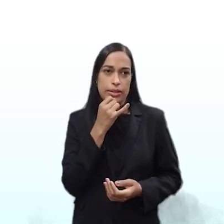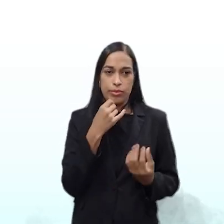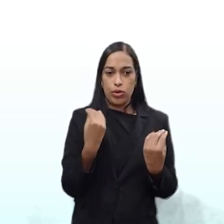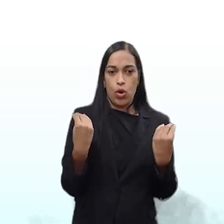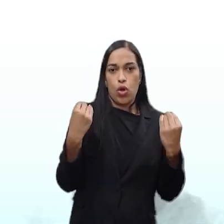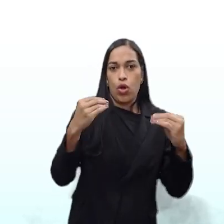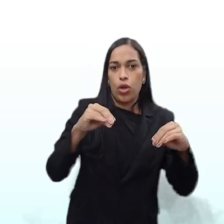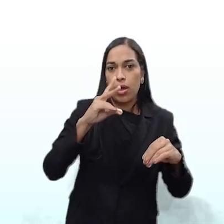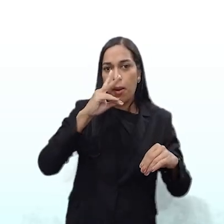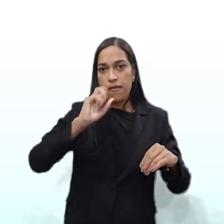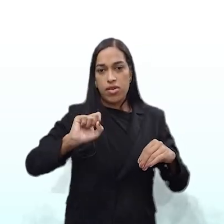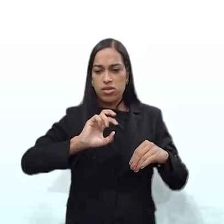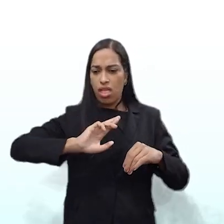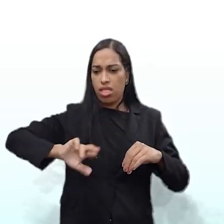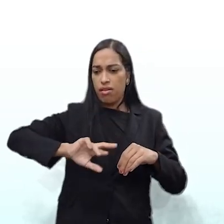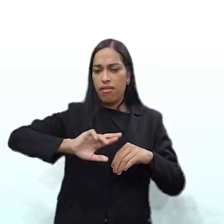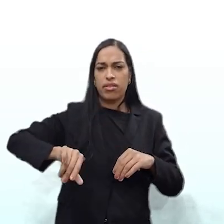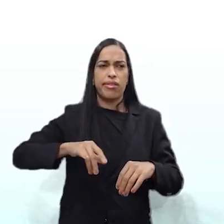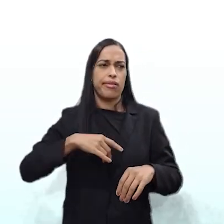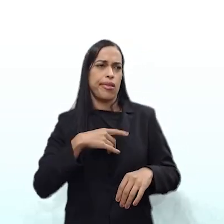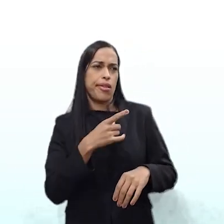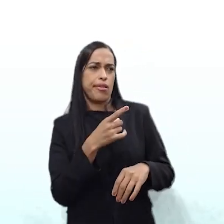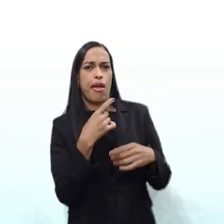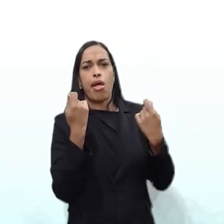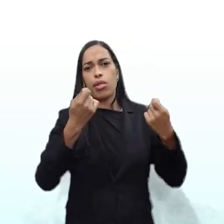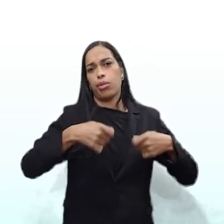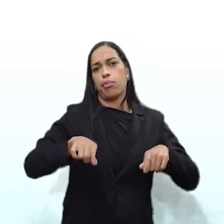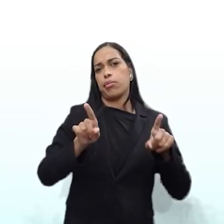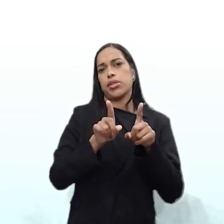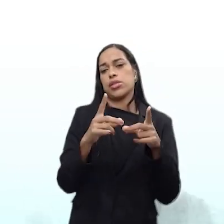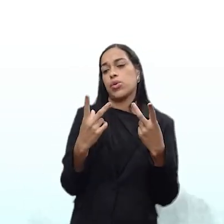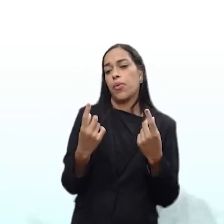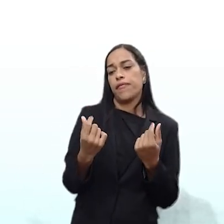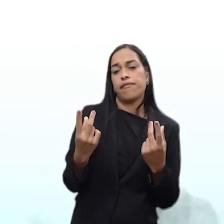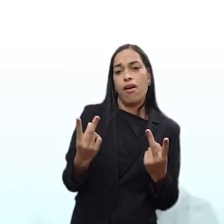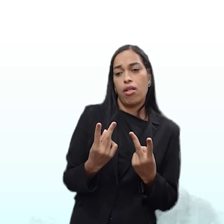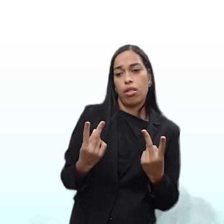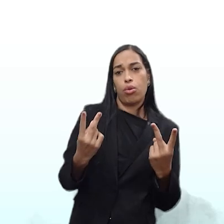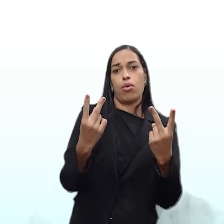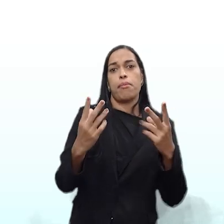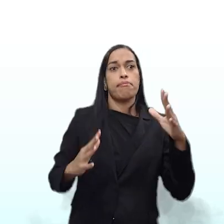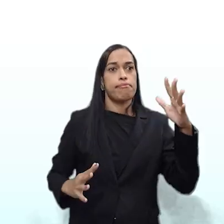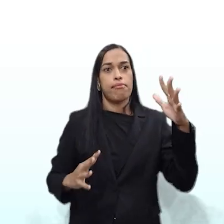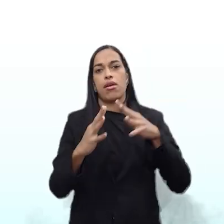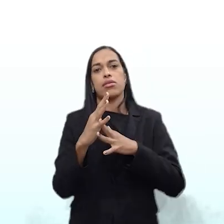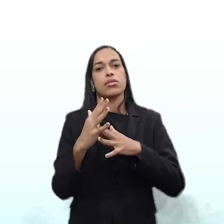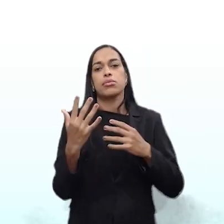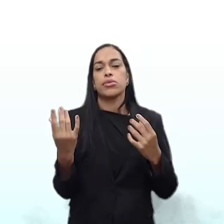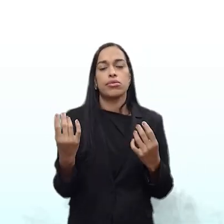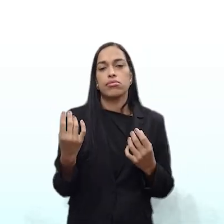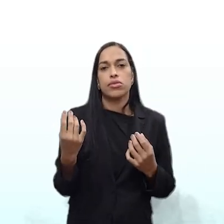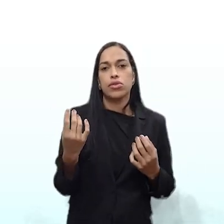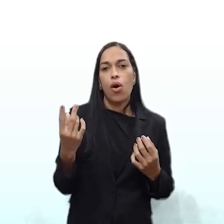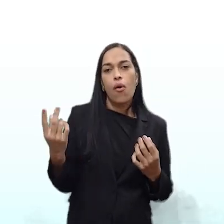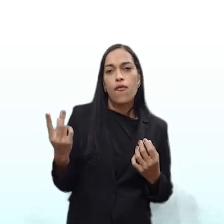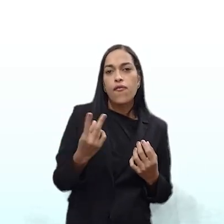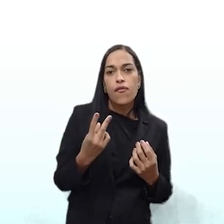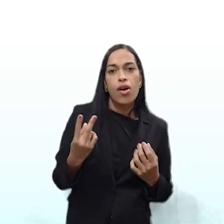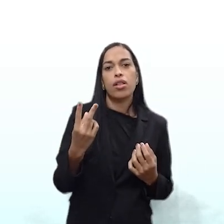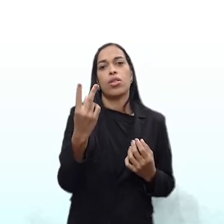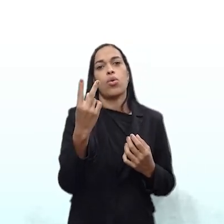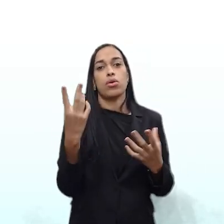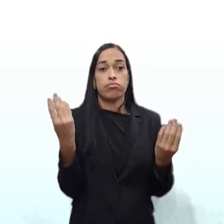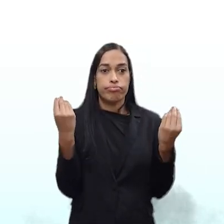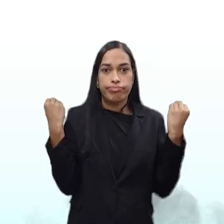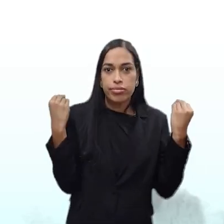força inferior, o atrito vai dizer assim, não preciso chegar no meu valor máximo, eu vou chegar só até aquele valor que ele aplicou. Então, se